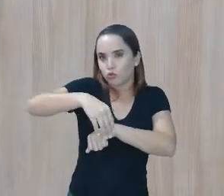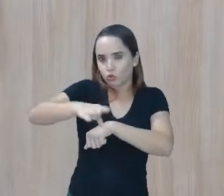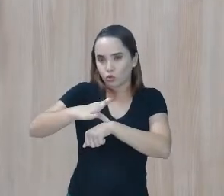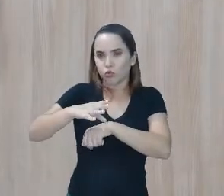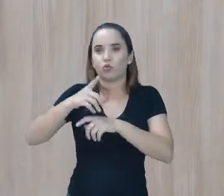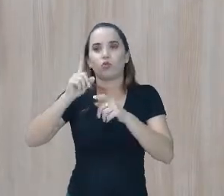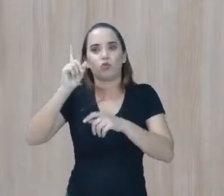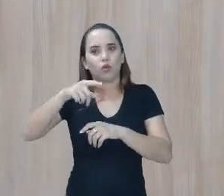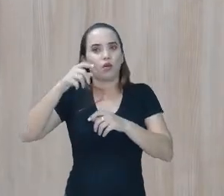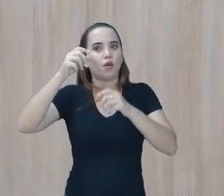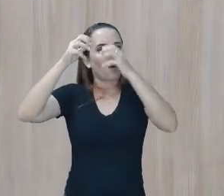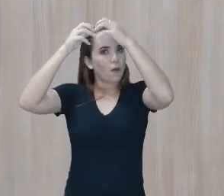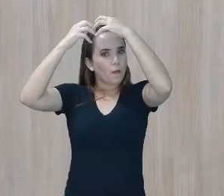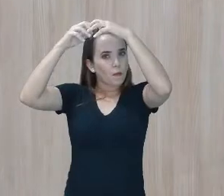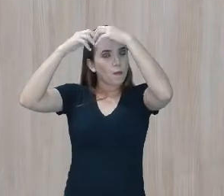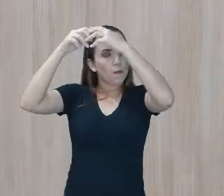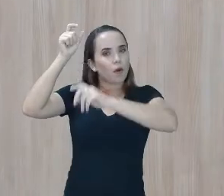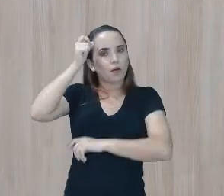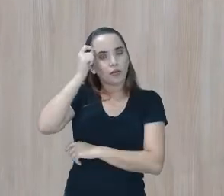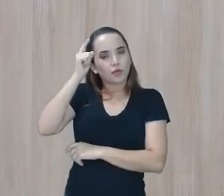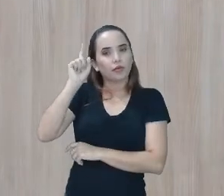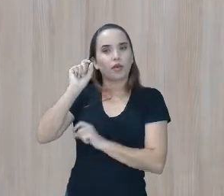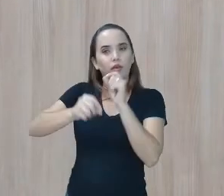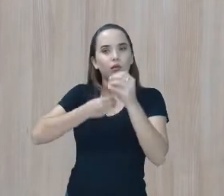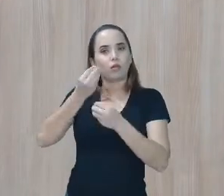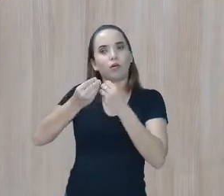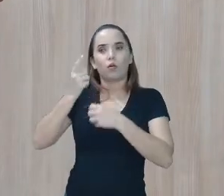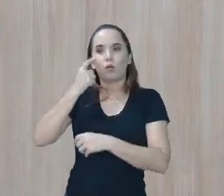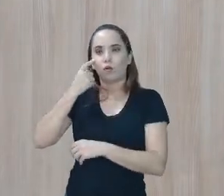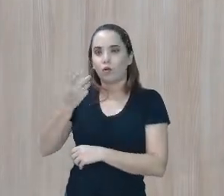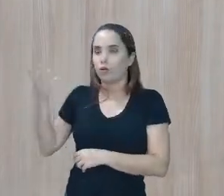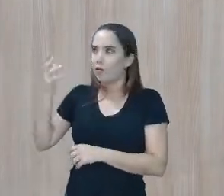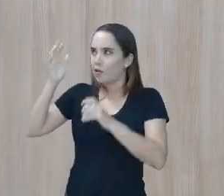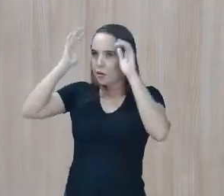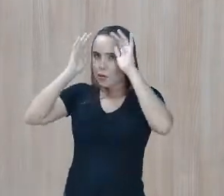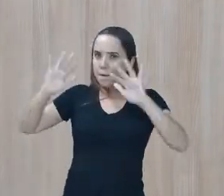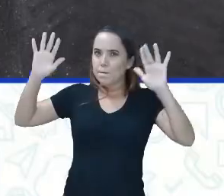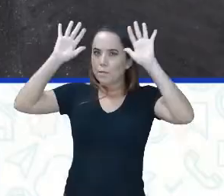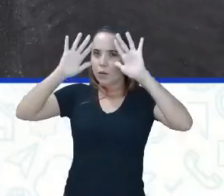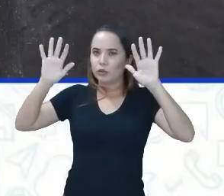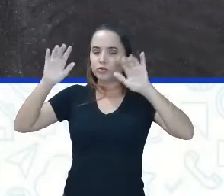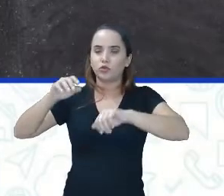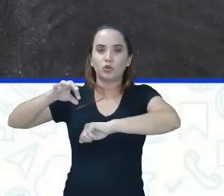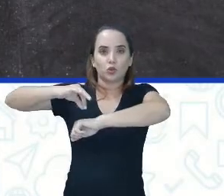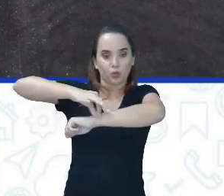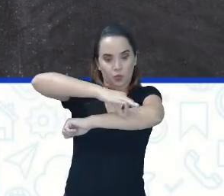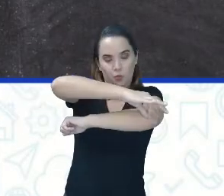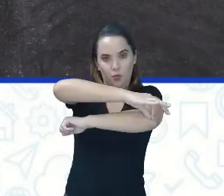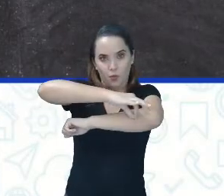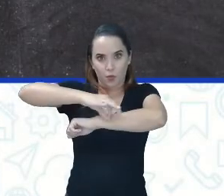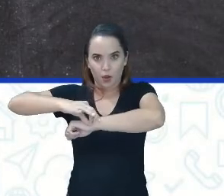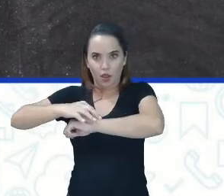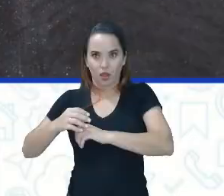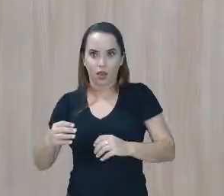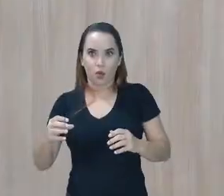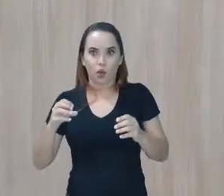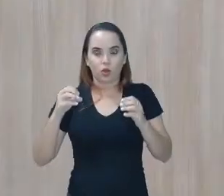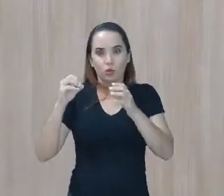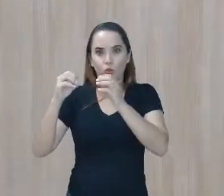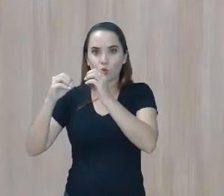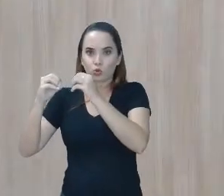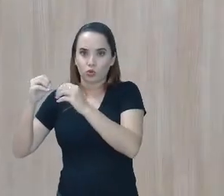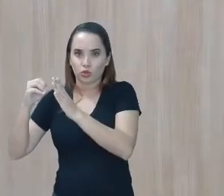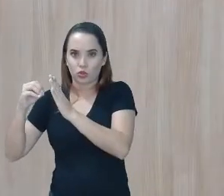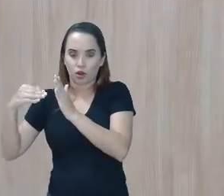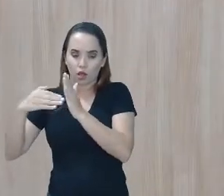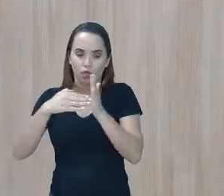essa ideia que a gente vai ter aqui, ó. Por exemplo, imagine uma régua, nesse caso aí uma régua do 0 ao 3,